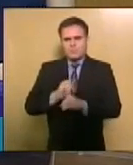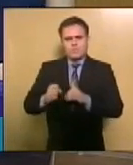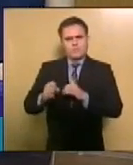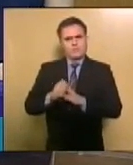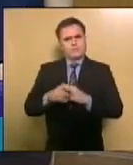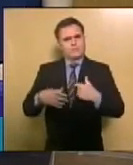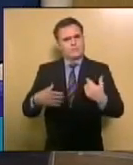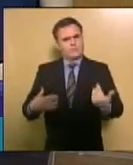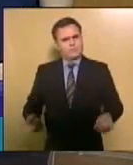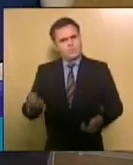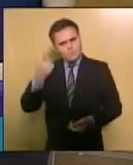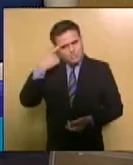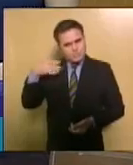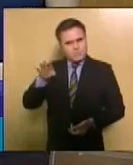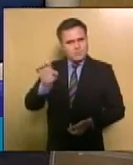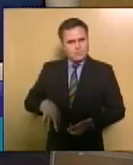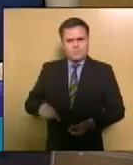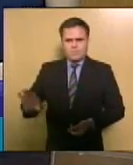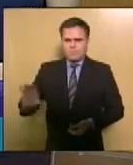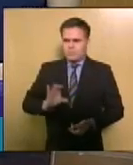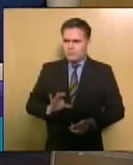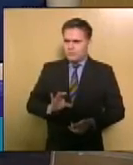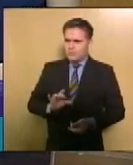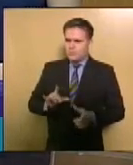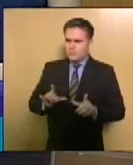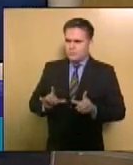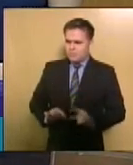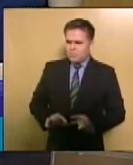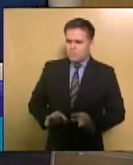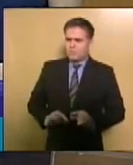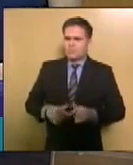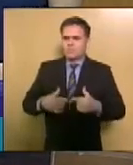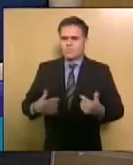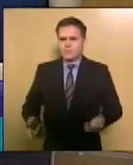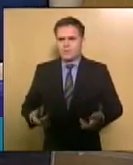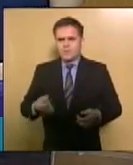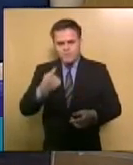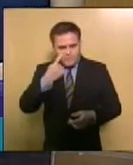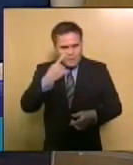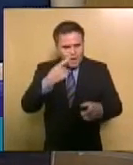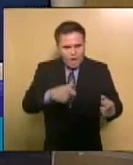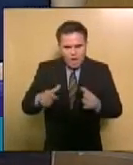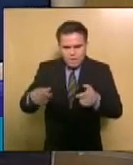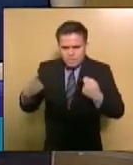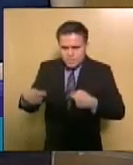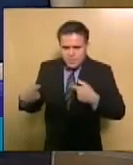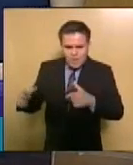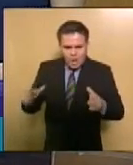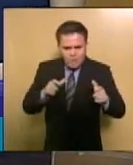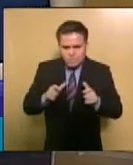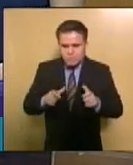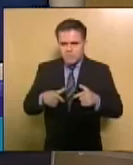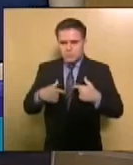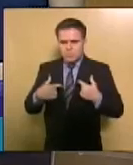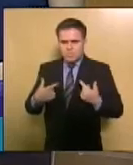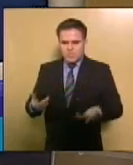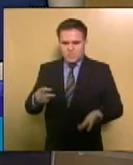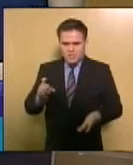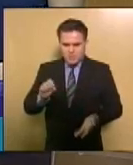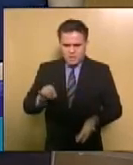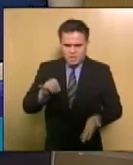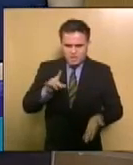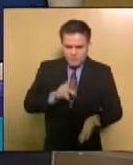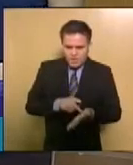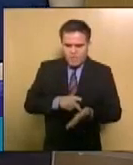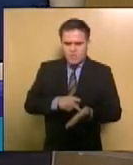preciso pensar o seguinte como os recursos são escassos a gente tem que alocar os recursos onde eles são mais mais são necessários se é verdade que o